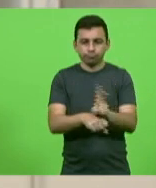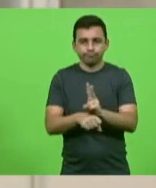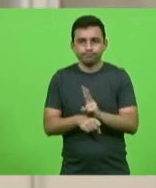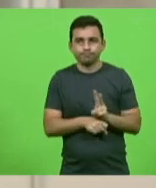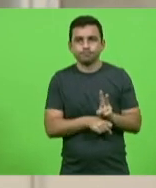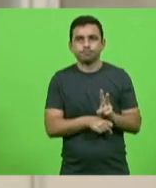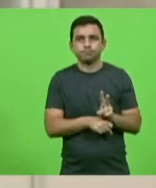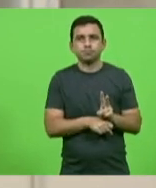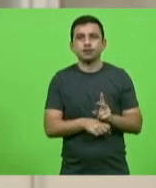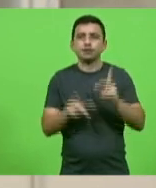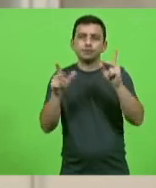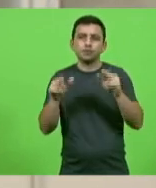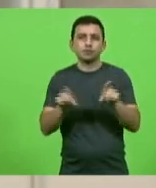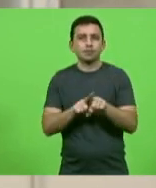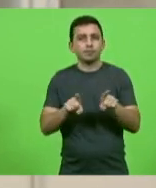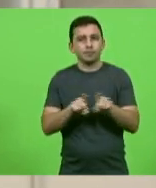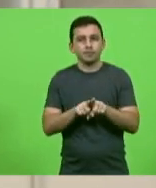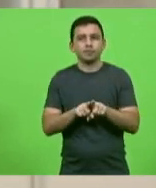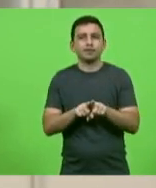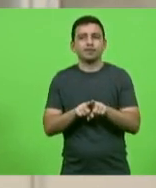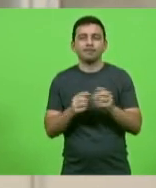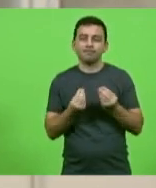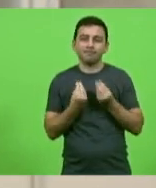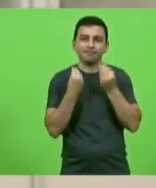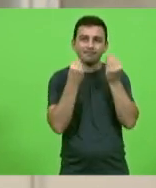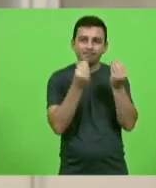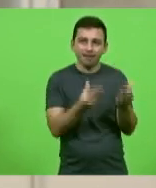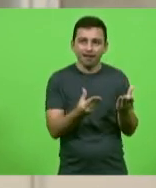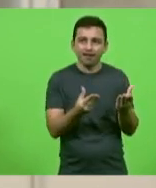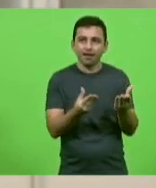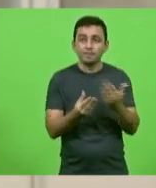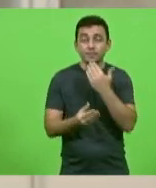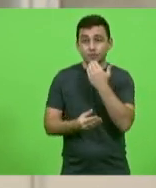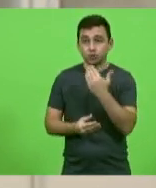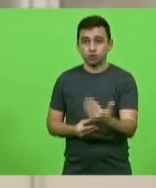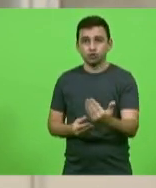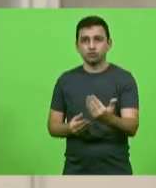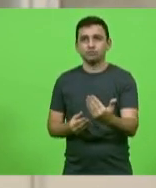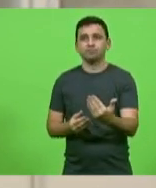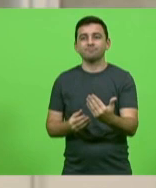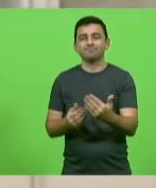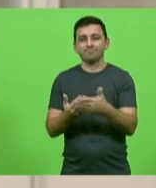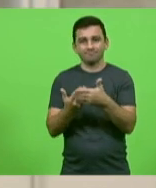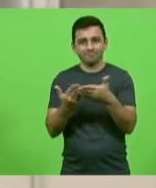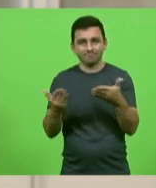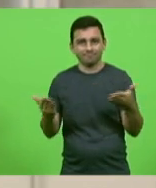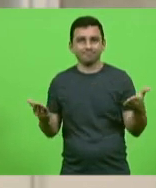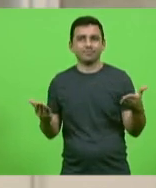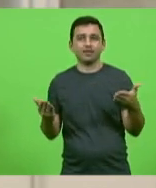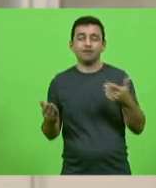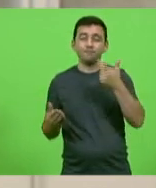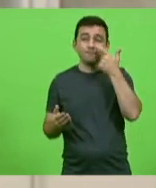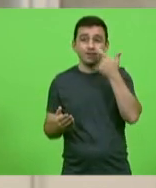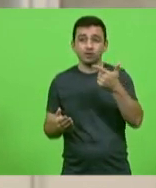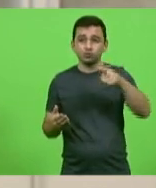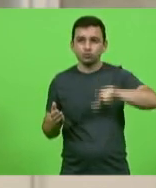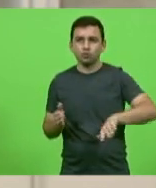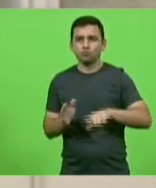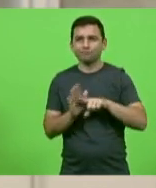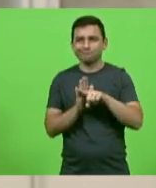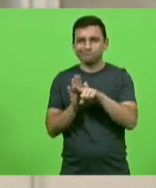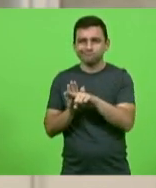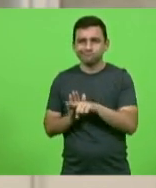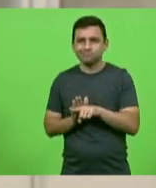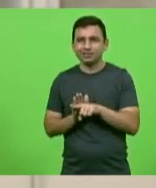fiscalizar bem como as de delegar e avocar as atribuições e de rever os atos